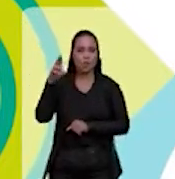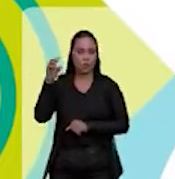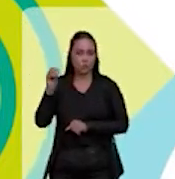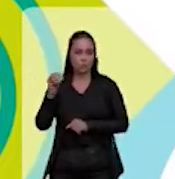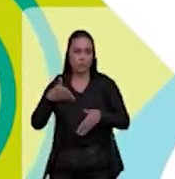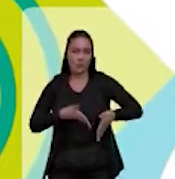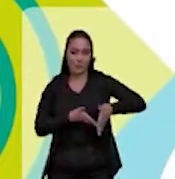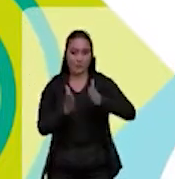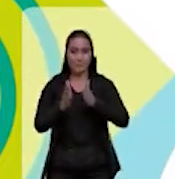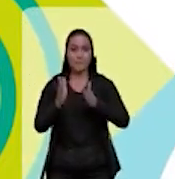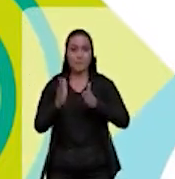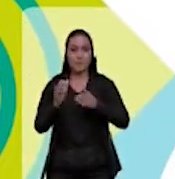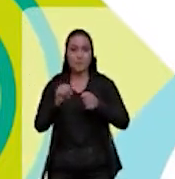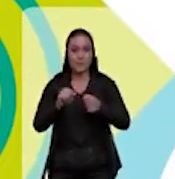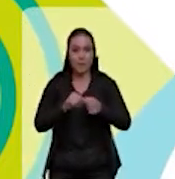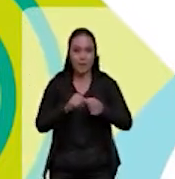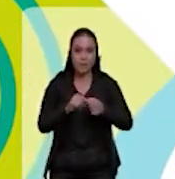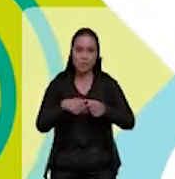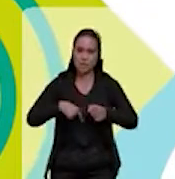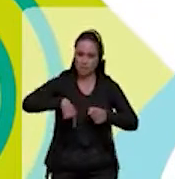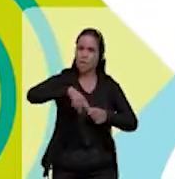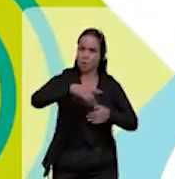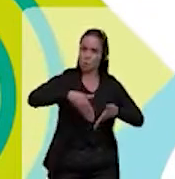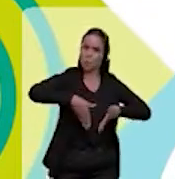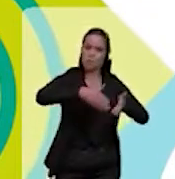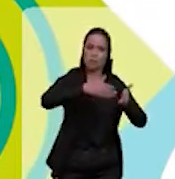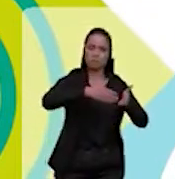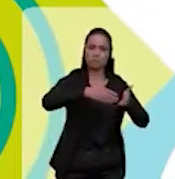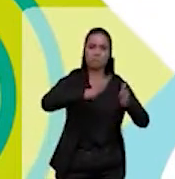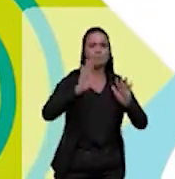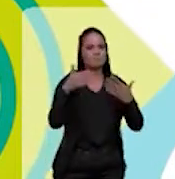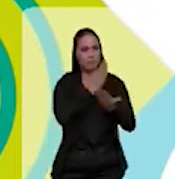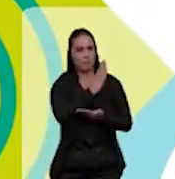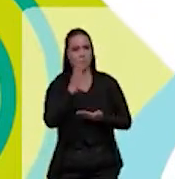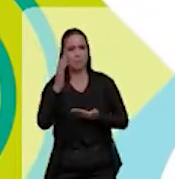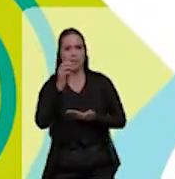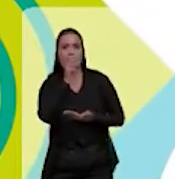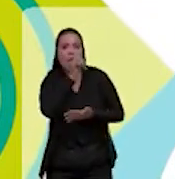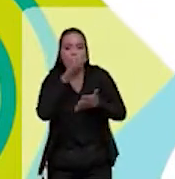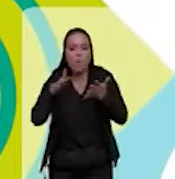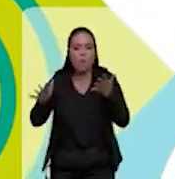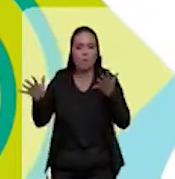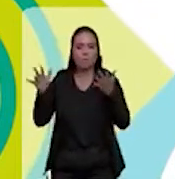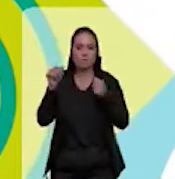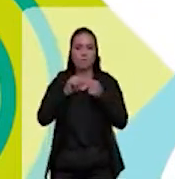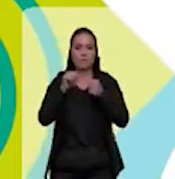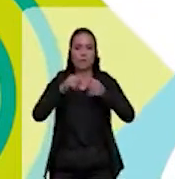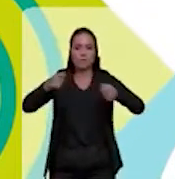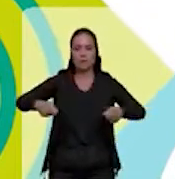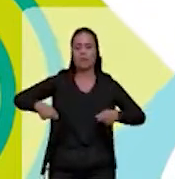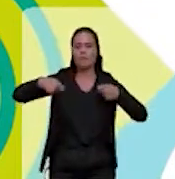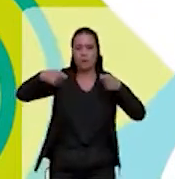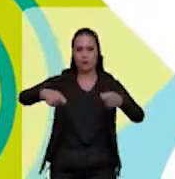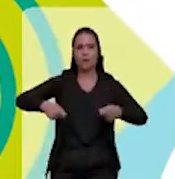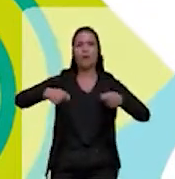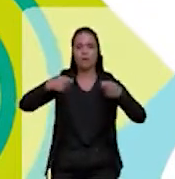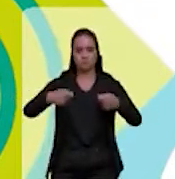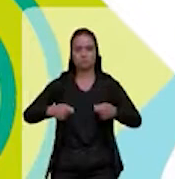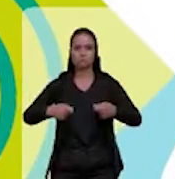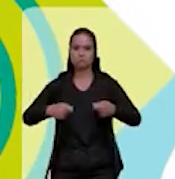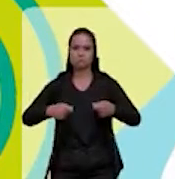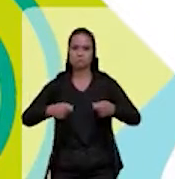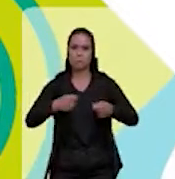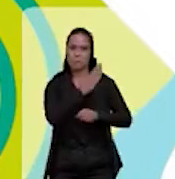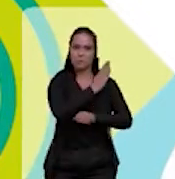Machado que o caminho se faz ao caminhar a biblioteca é portanto um rio que se faz ao Navegar a biblioteca sendo